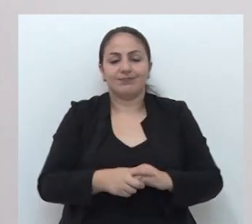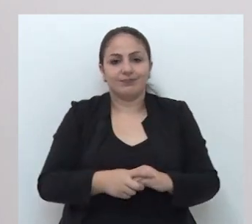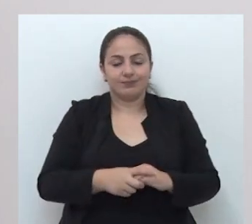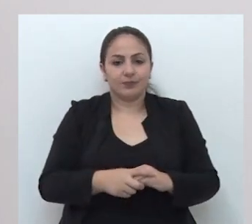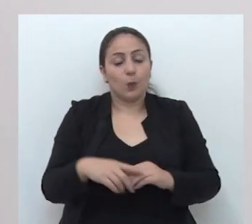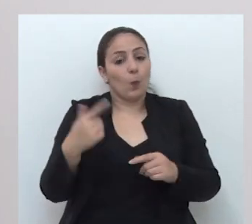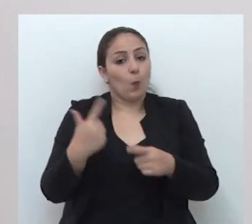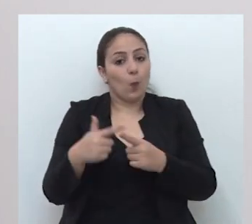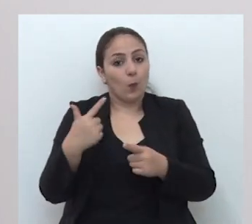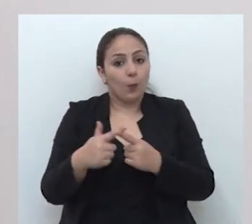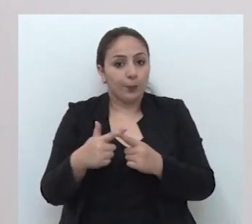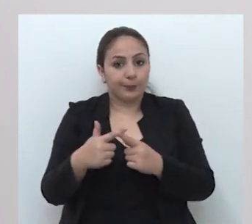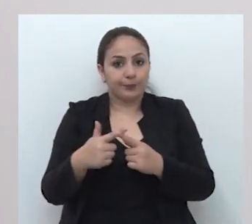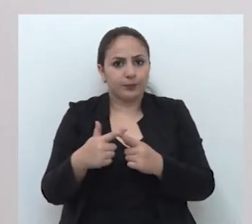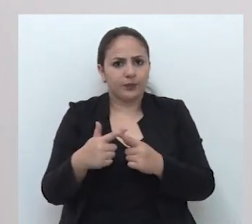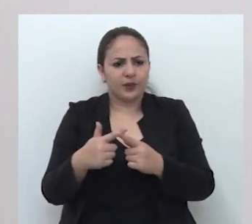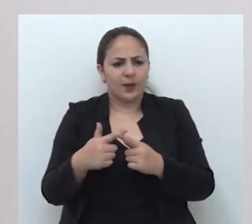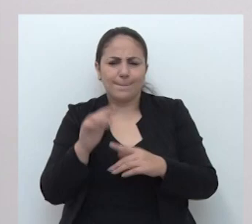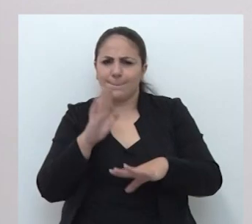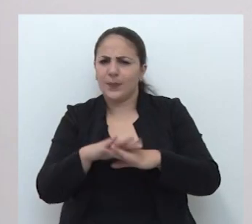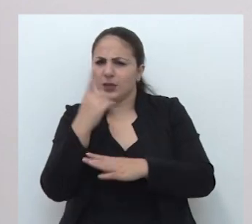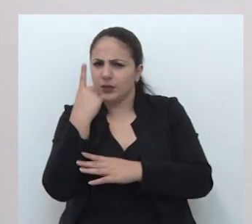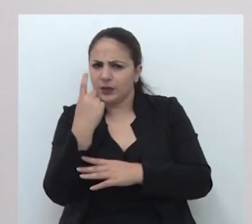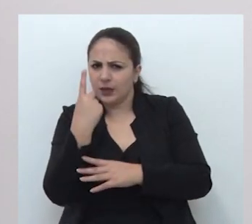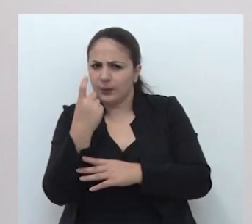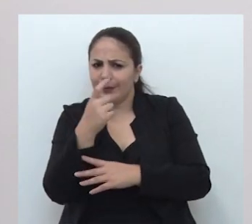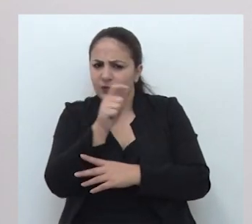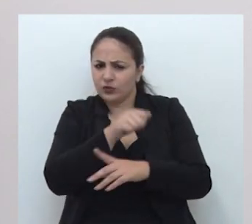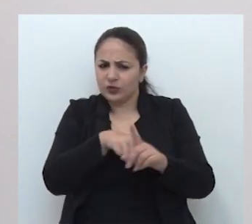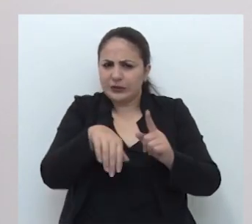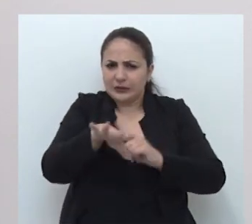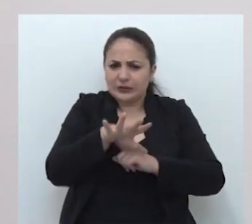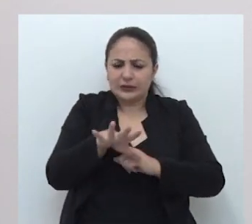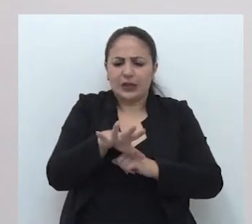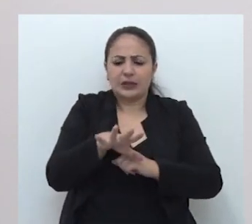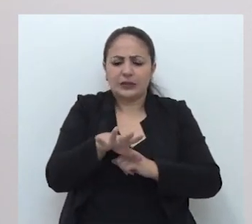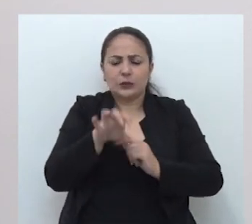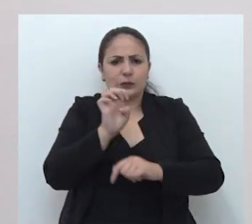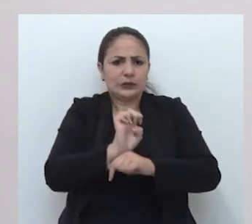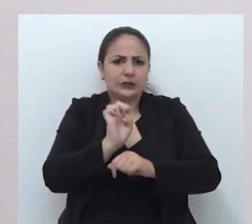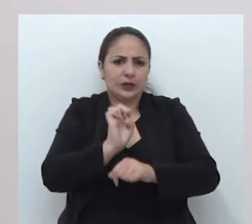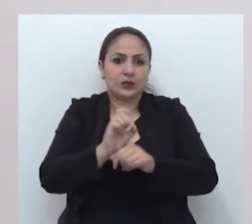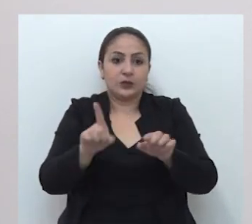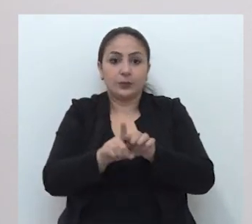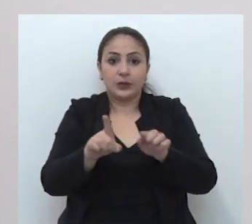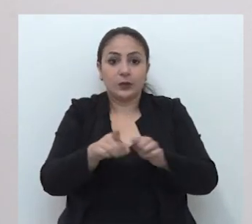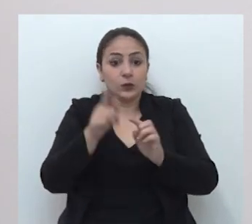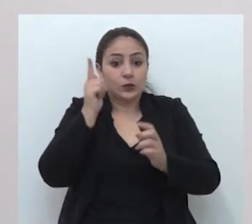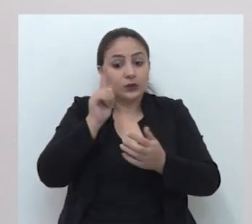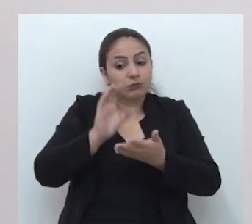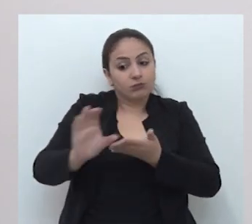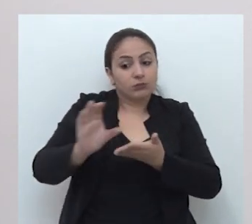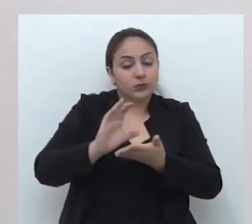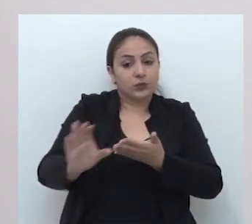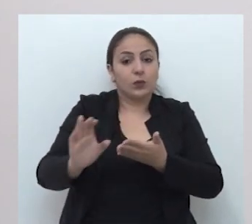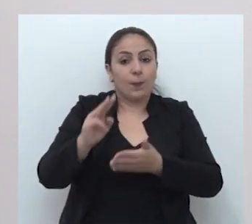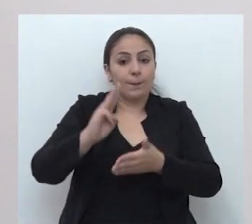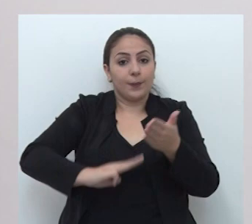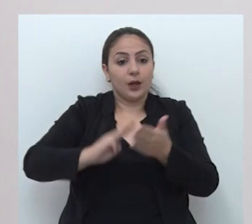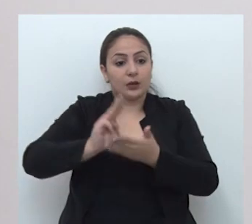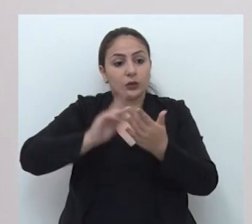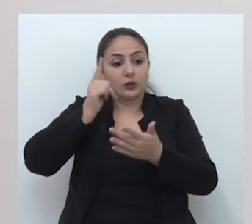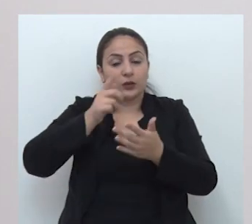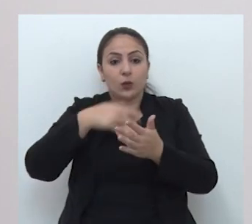né? Porque é muito mais interessante para uma sociedade, para um Estado, investir num método que custa muito